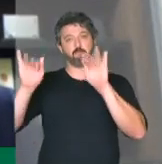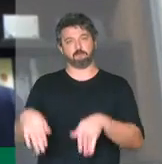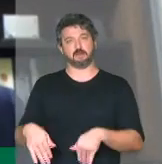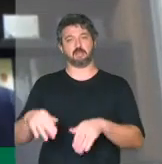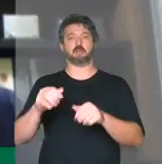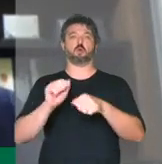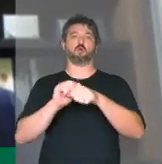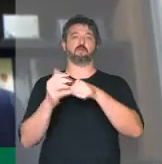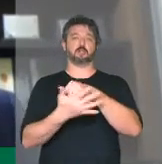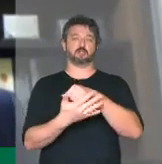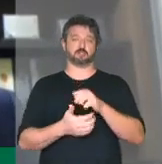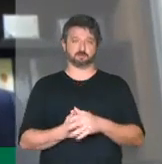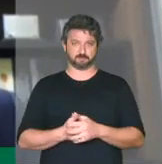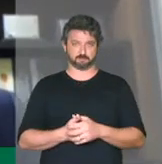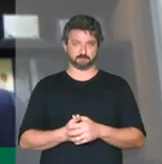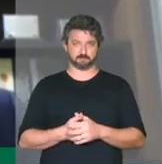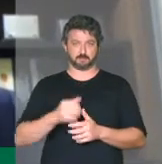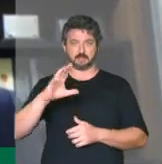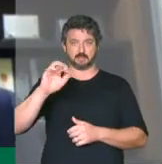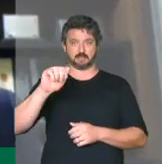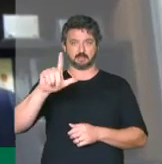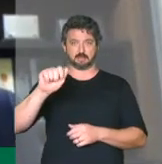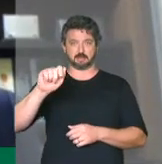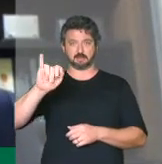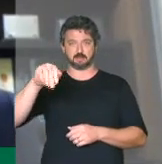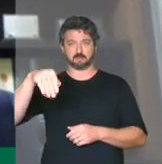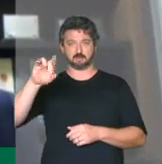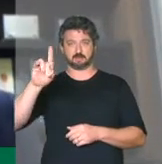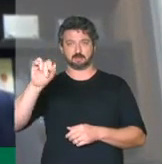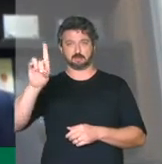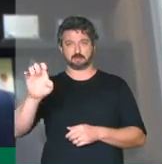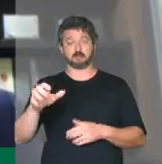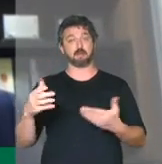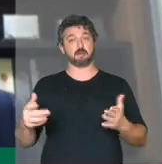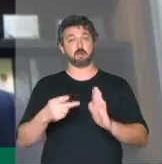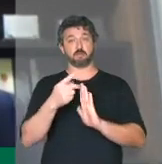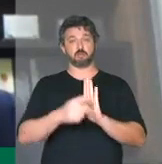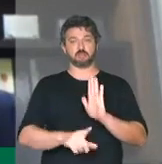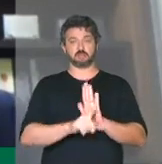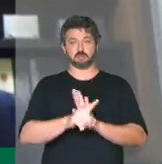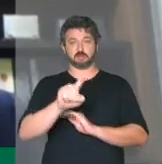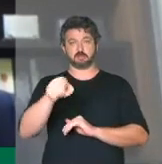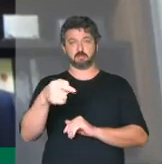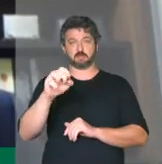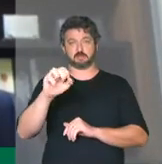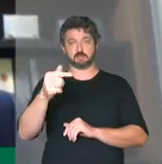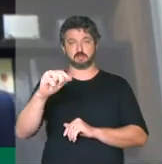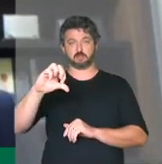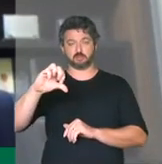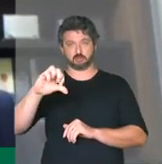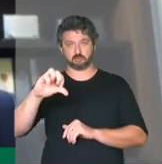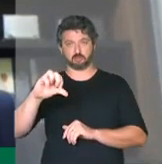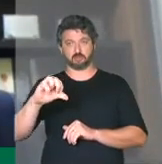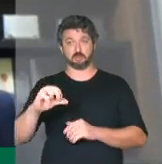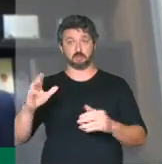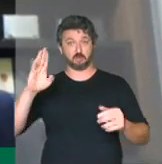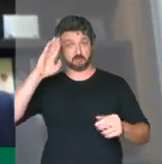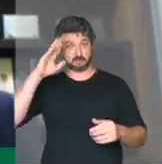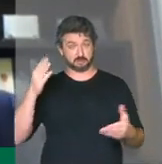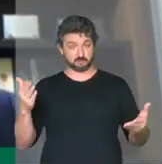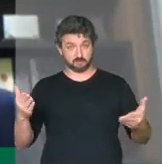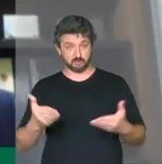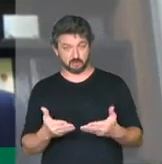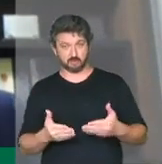de calamidade. Portanto, senhor presidente, o PL 1079, que encabeça a discussão da matéria e que